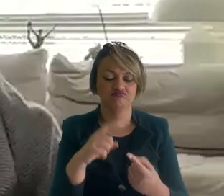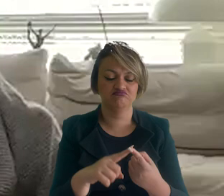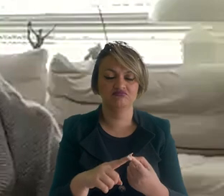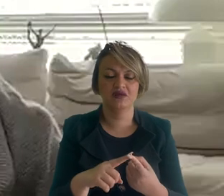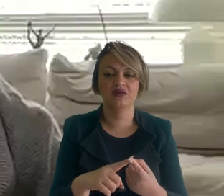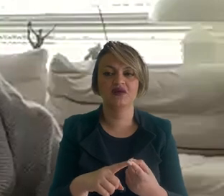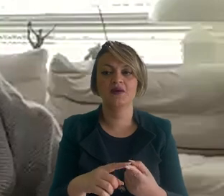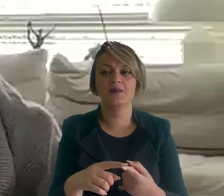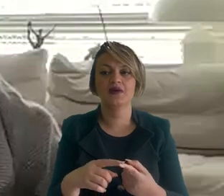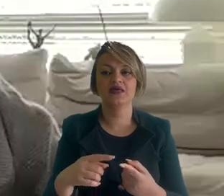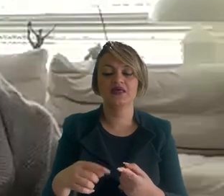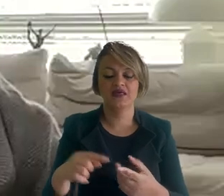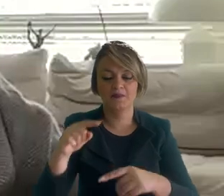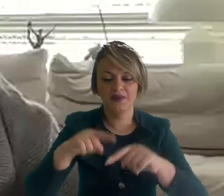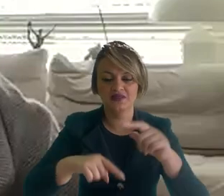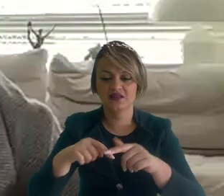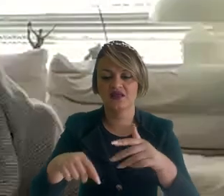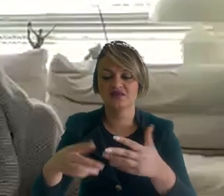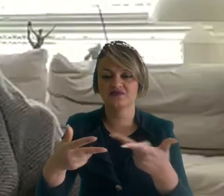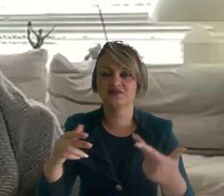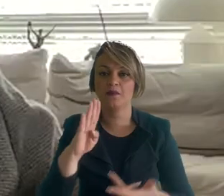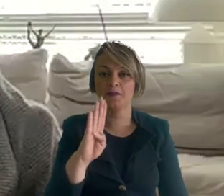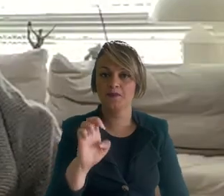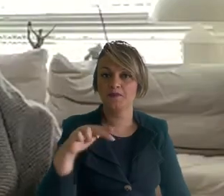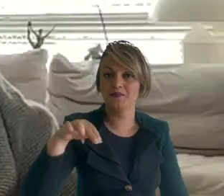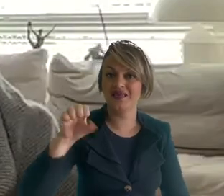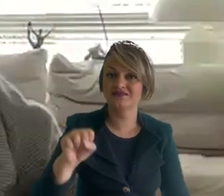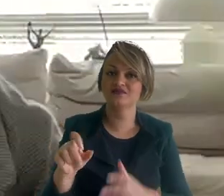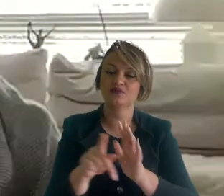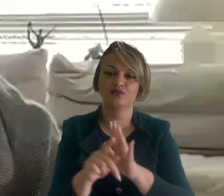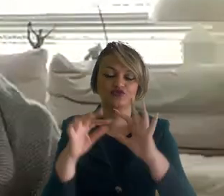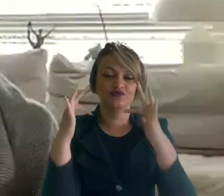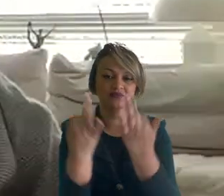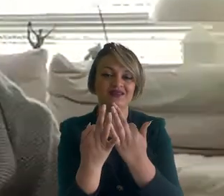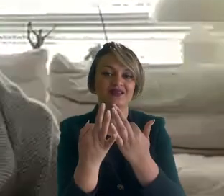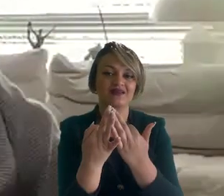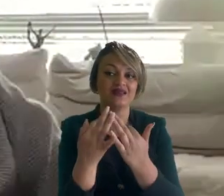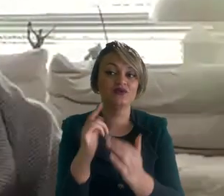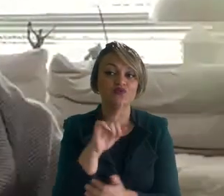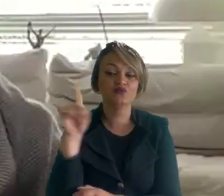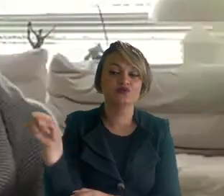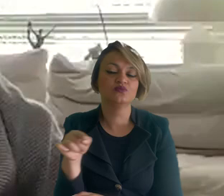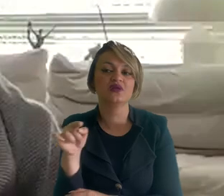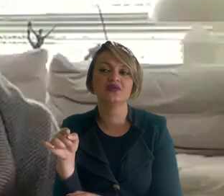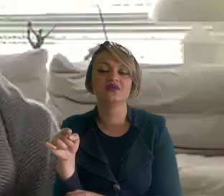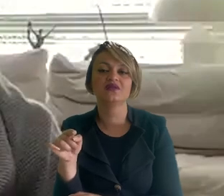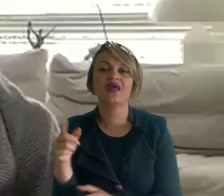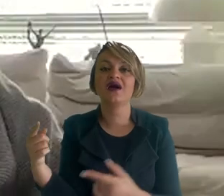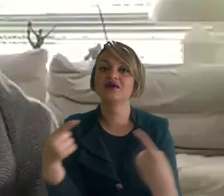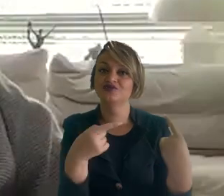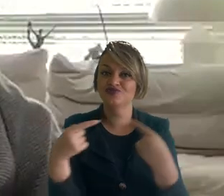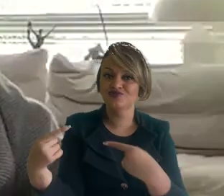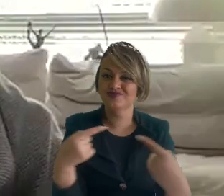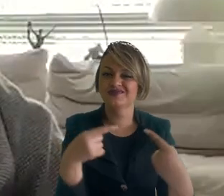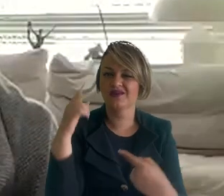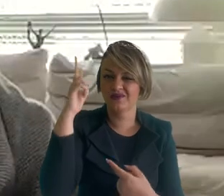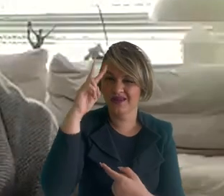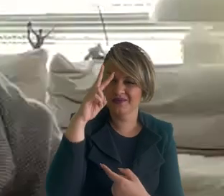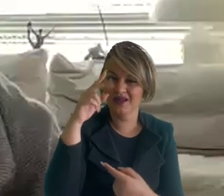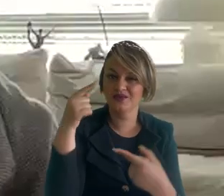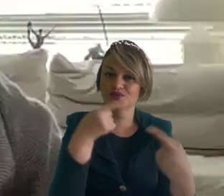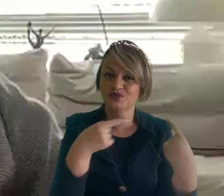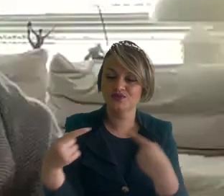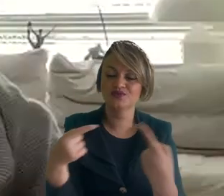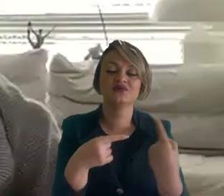bem de família é aqui que mora vamos dizer assim toda aquela discussão que põe